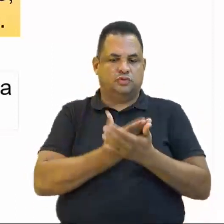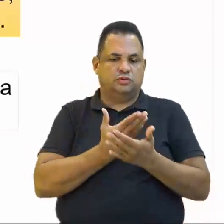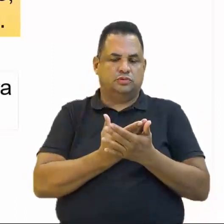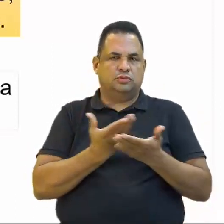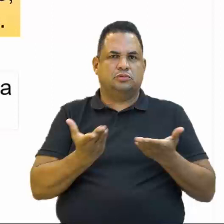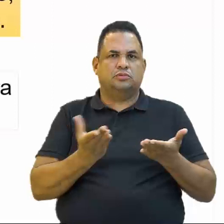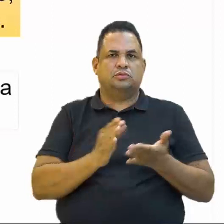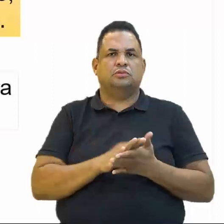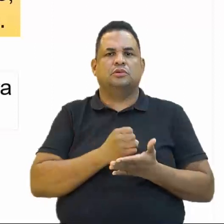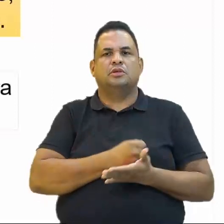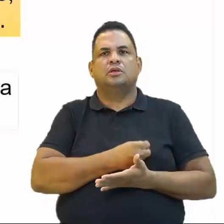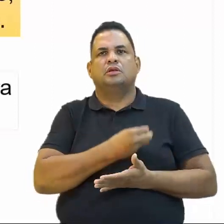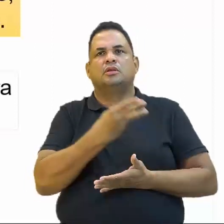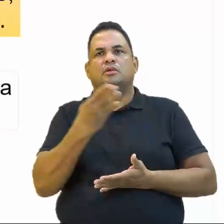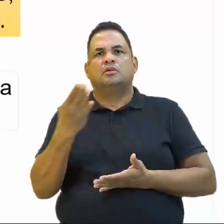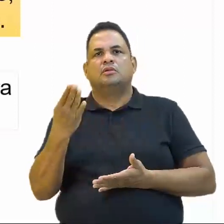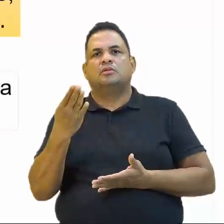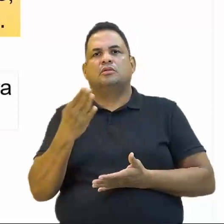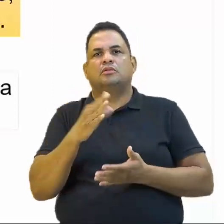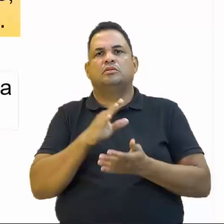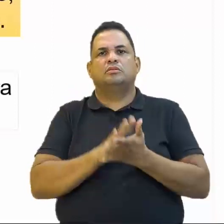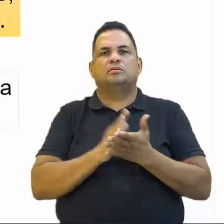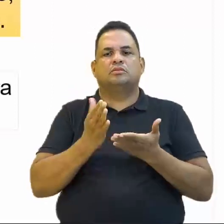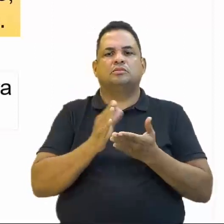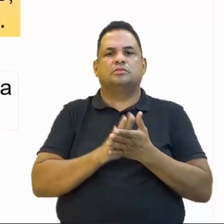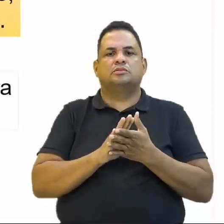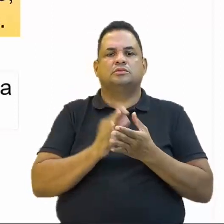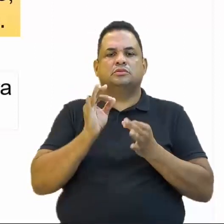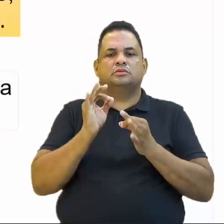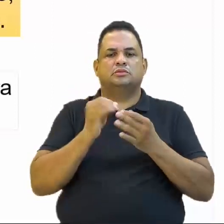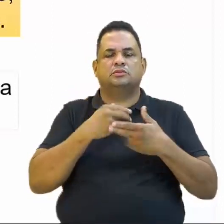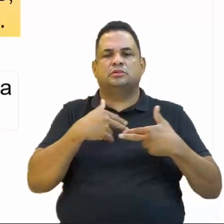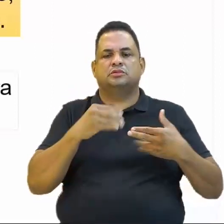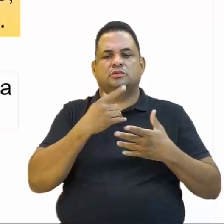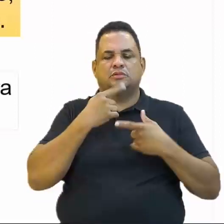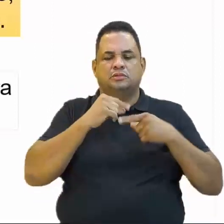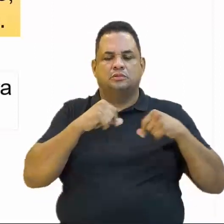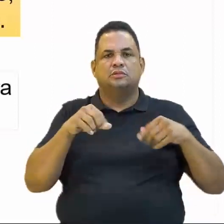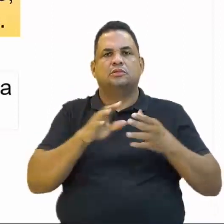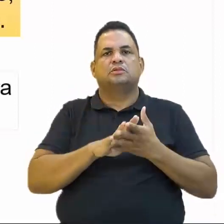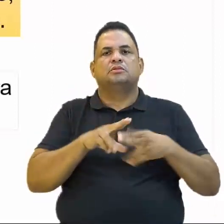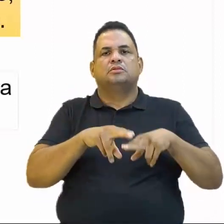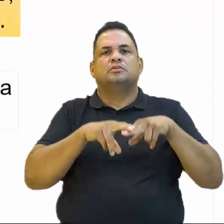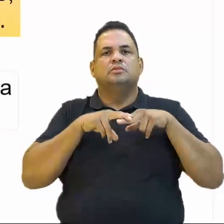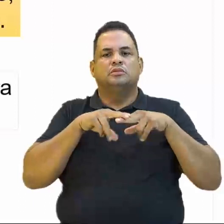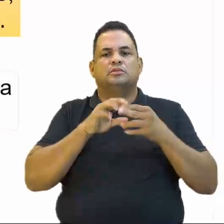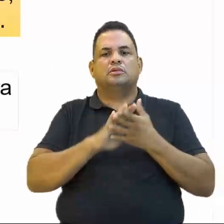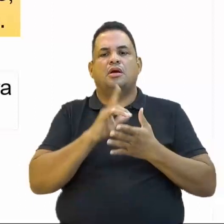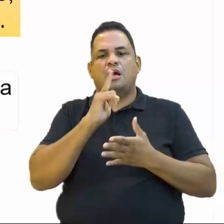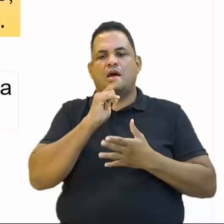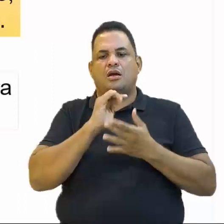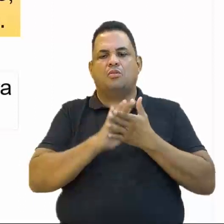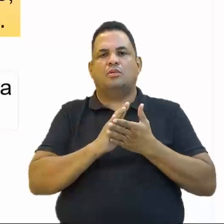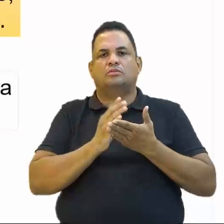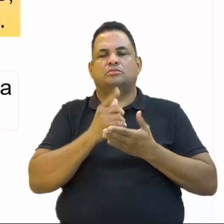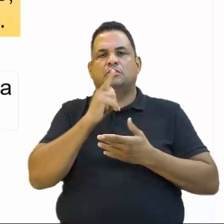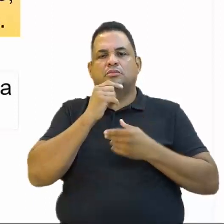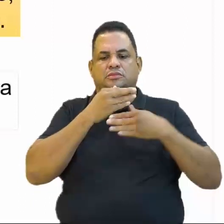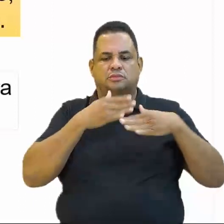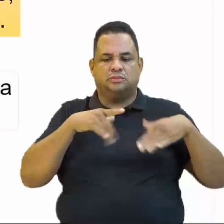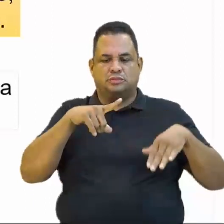quantidade de íons que existem na água do mar e por isso que ela é água salgada, né? A gente